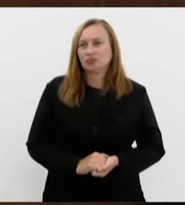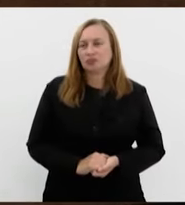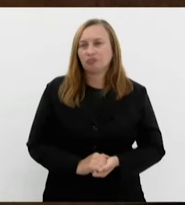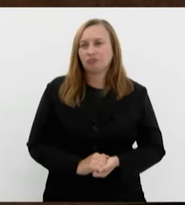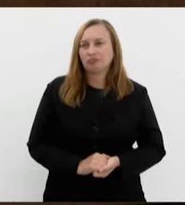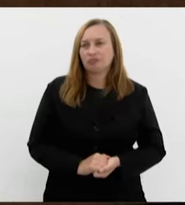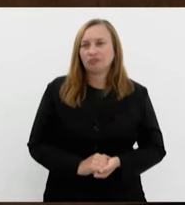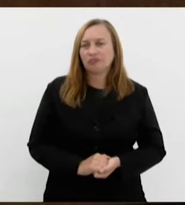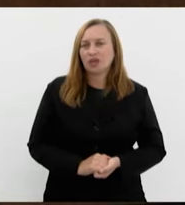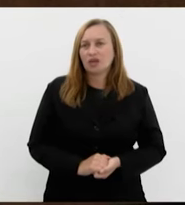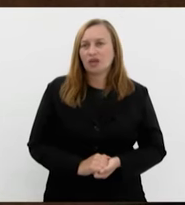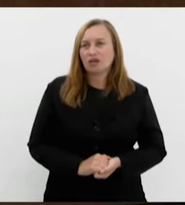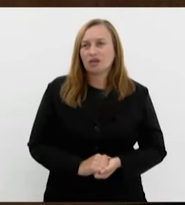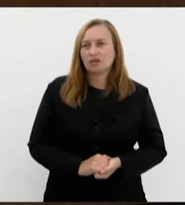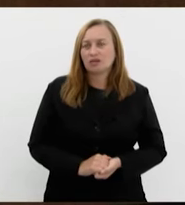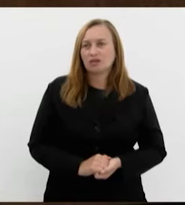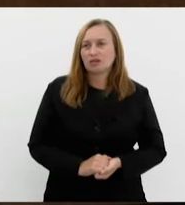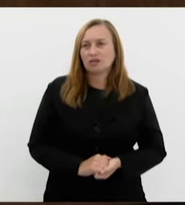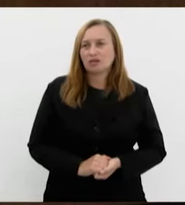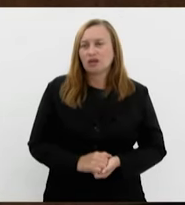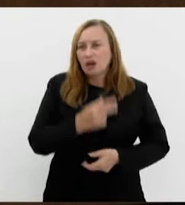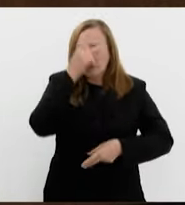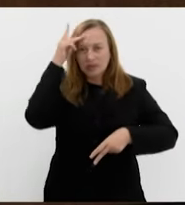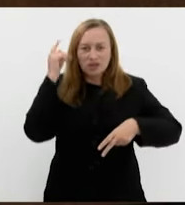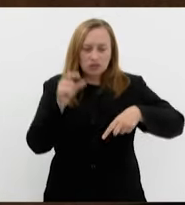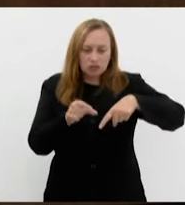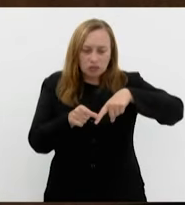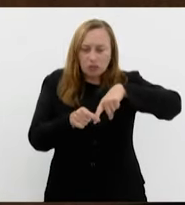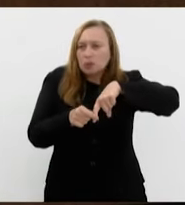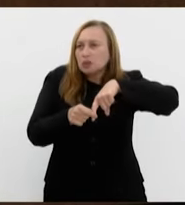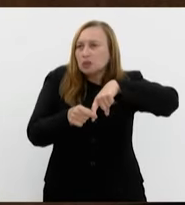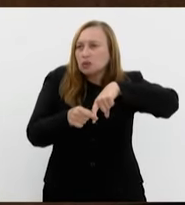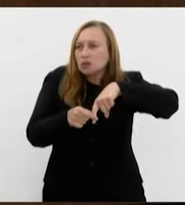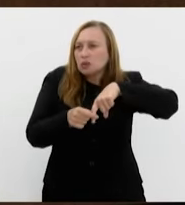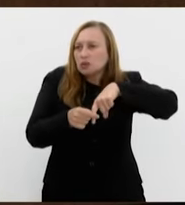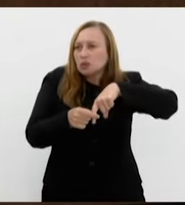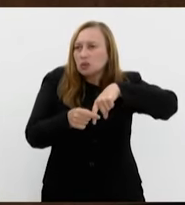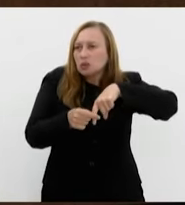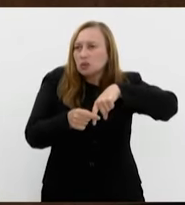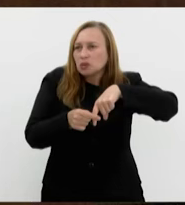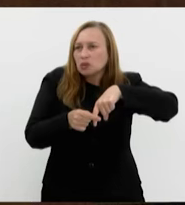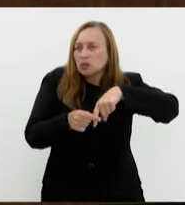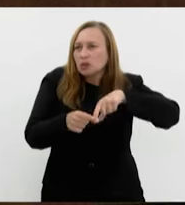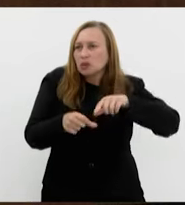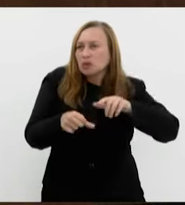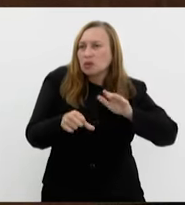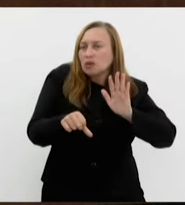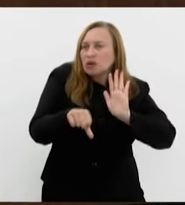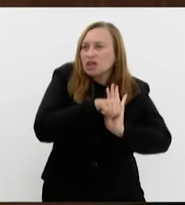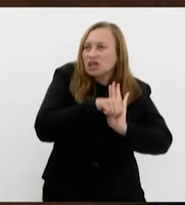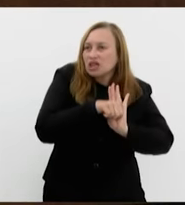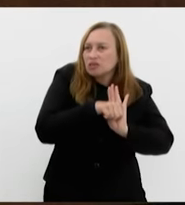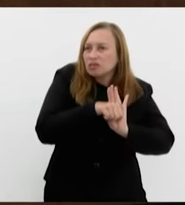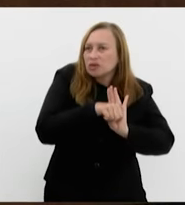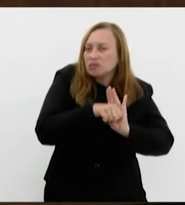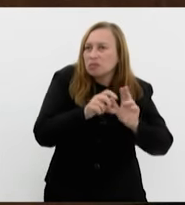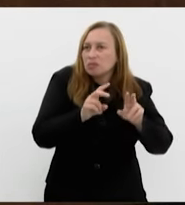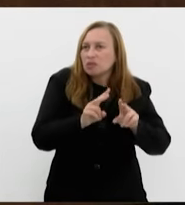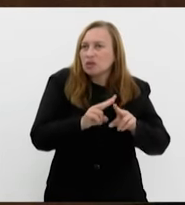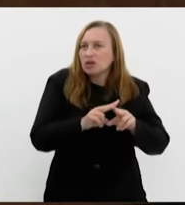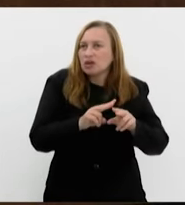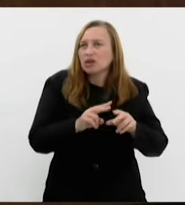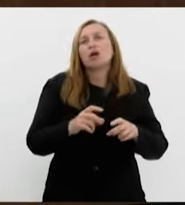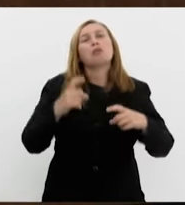pessoas que estão com tornozeleira eletrônica, mais de 1.000, 2.000, ninguém sabe onde elas estão. Isso é motivo